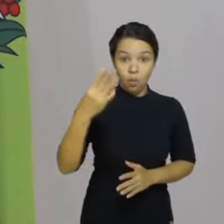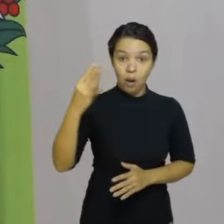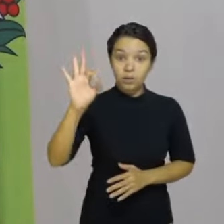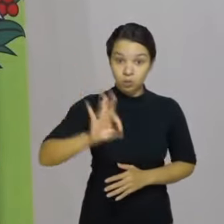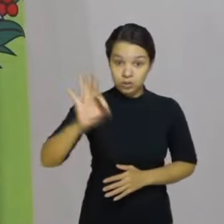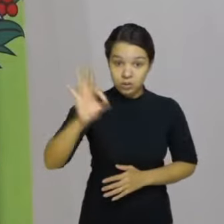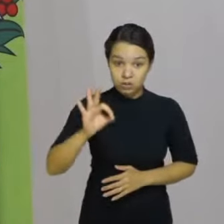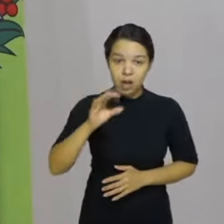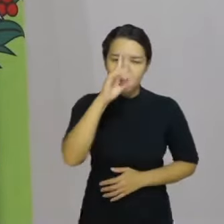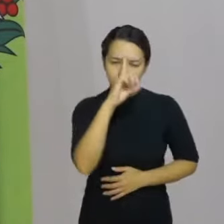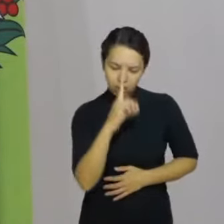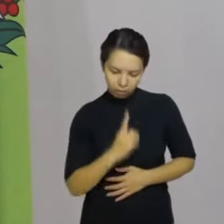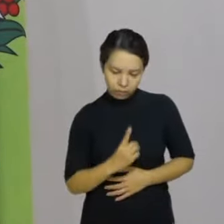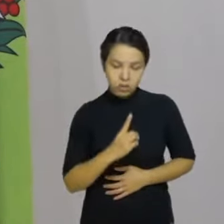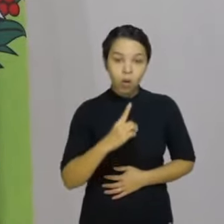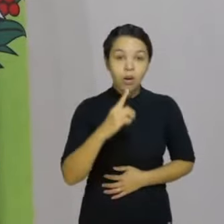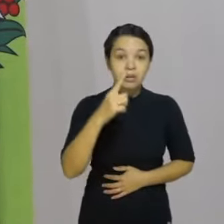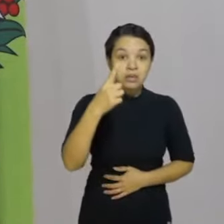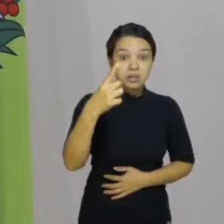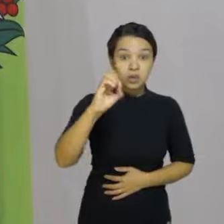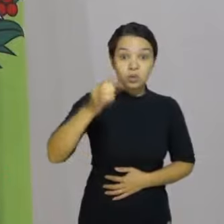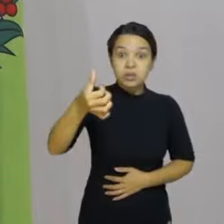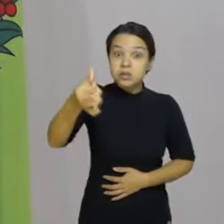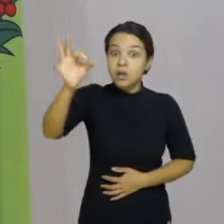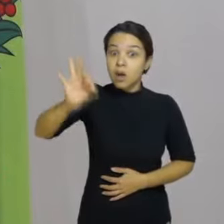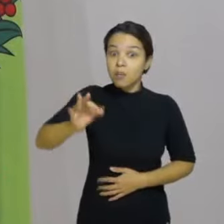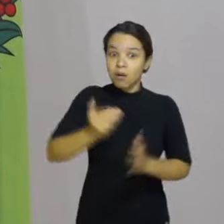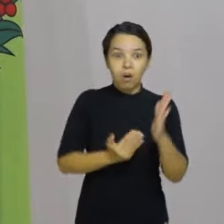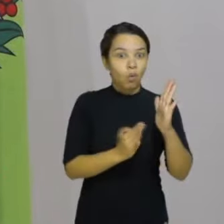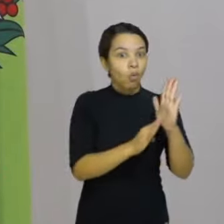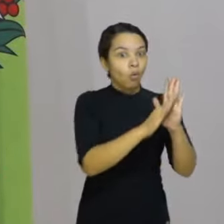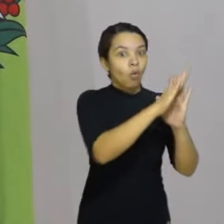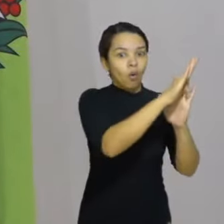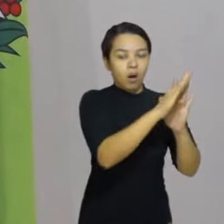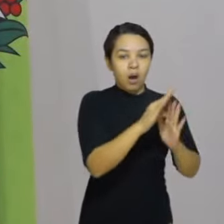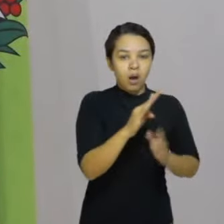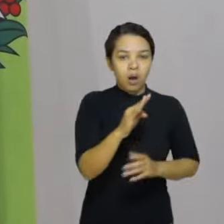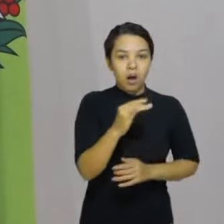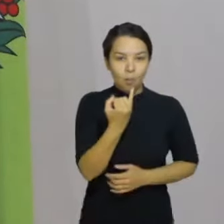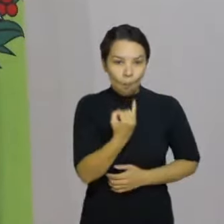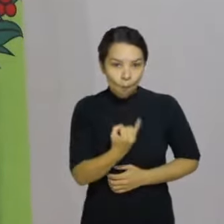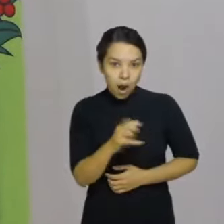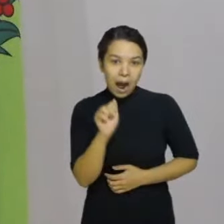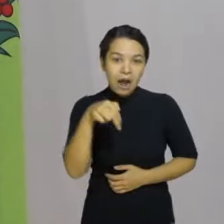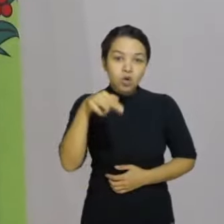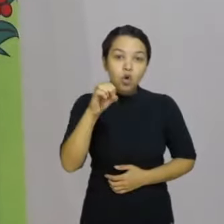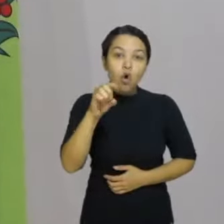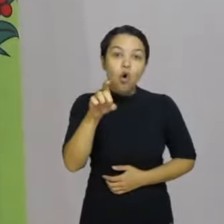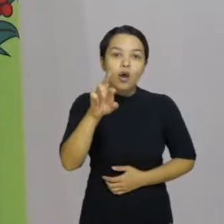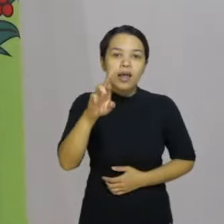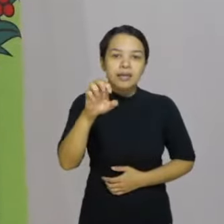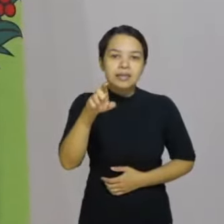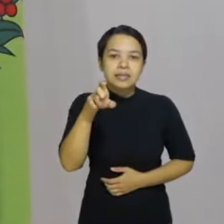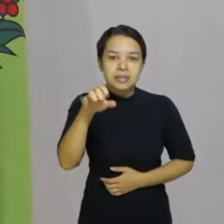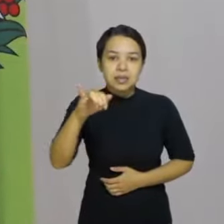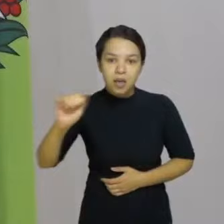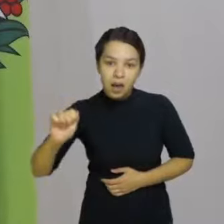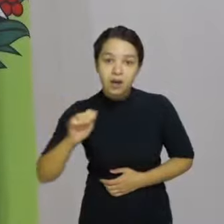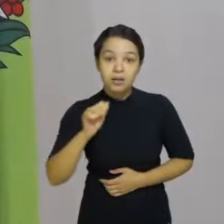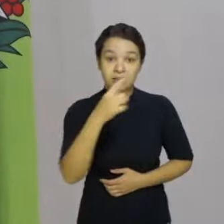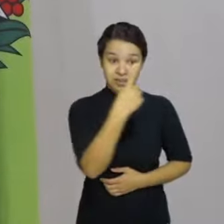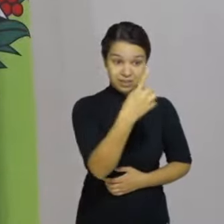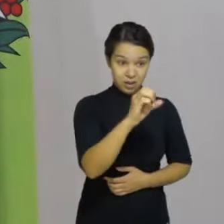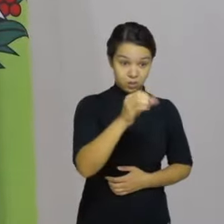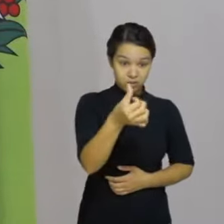Depressão, 106%. Anorexia, 6%. Olhando apenas jovens, jovens